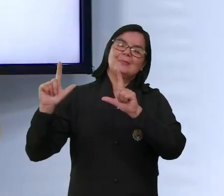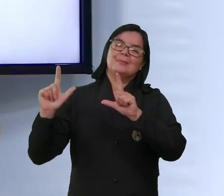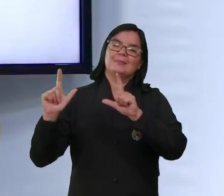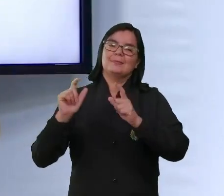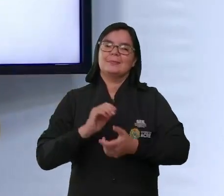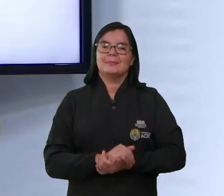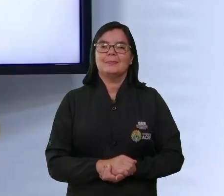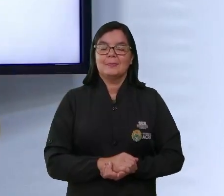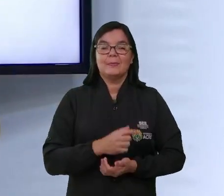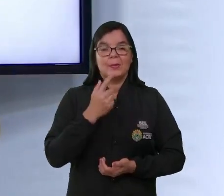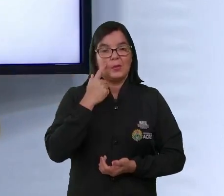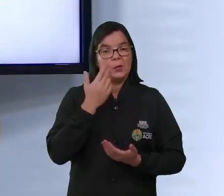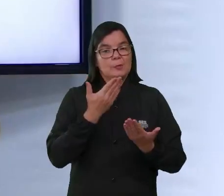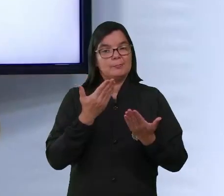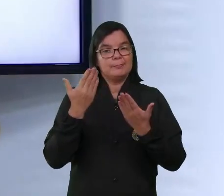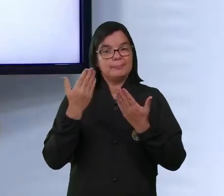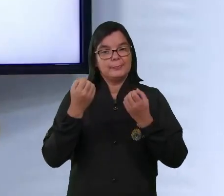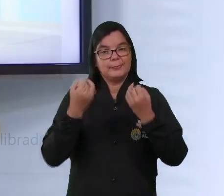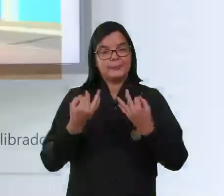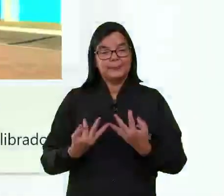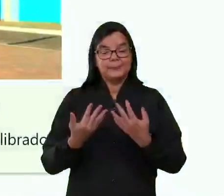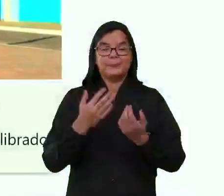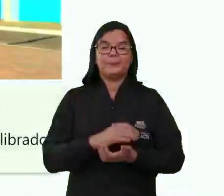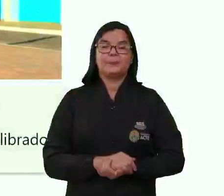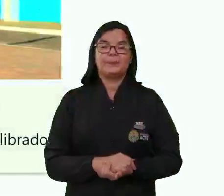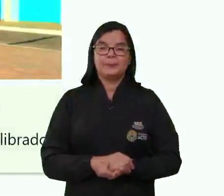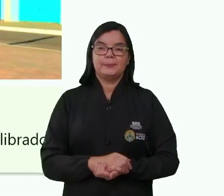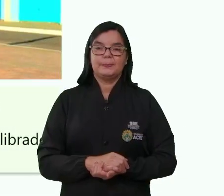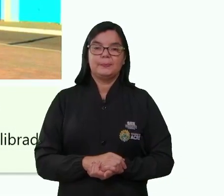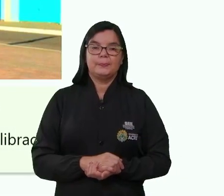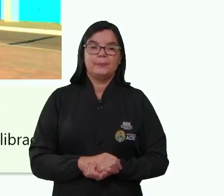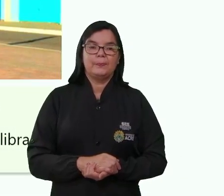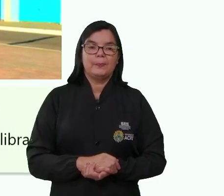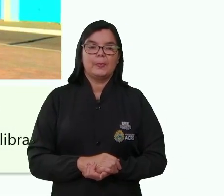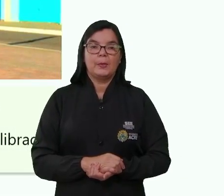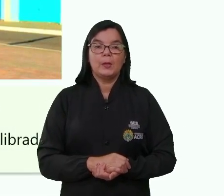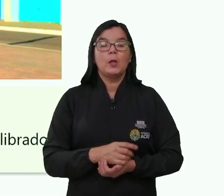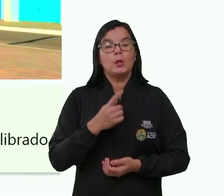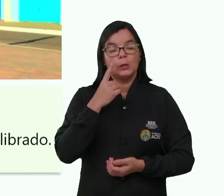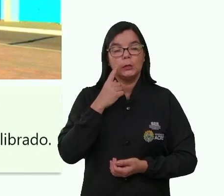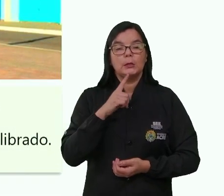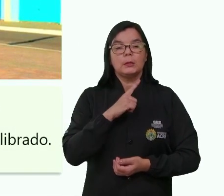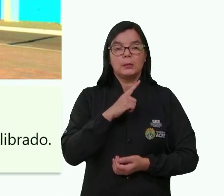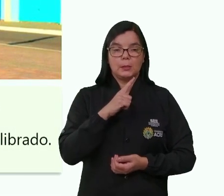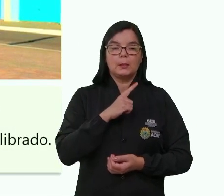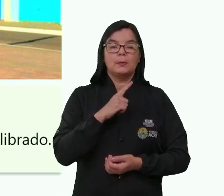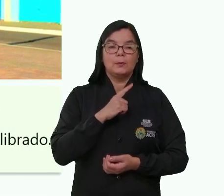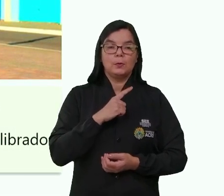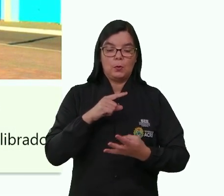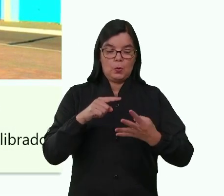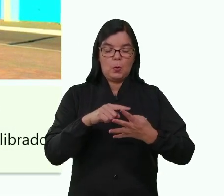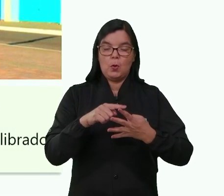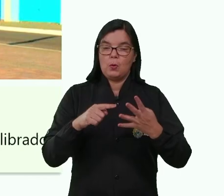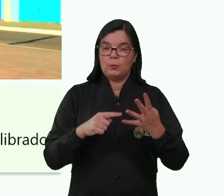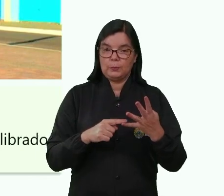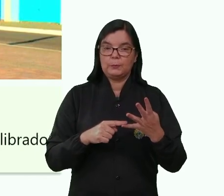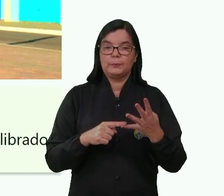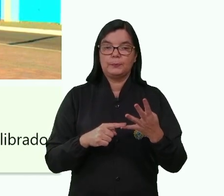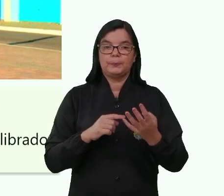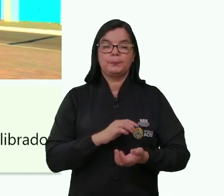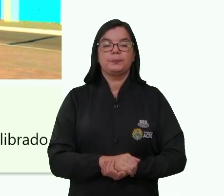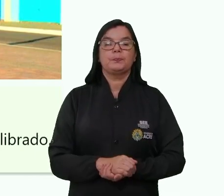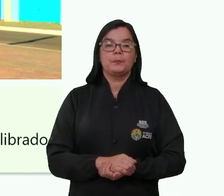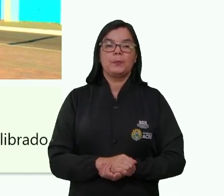imagem, diante do que eu acabei de ponderar a todos vocês. Então, nós temos aqui 4